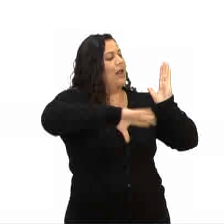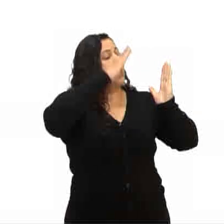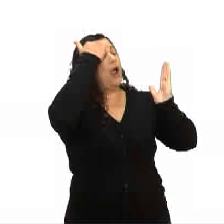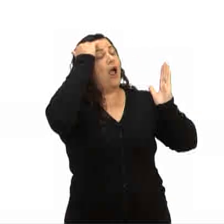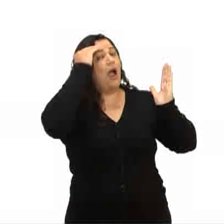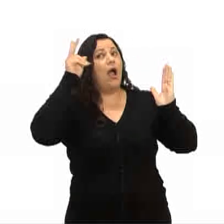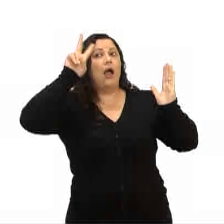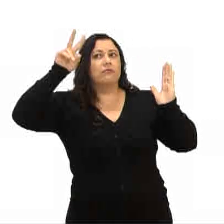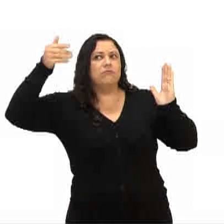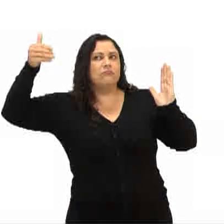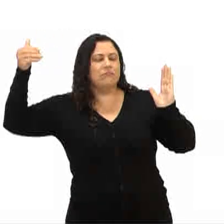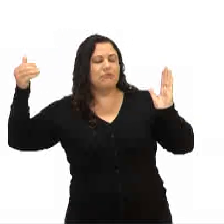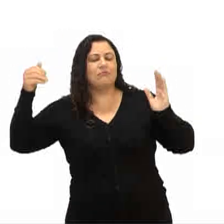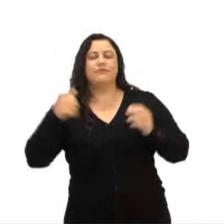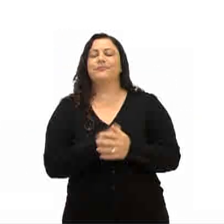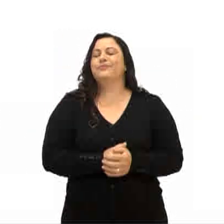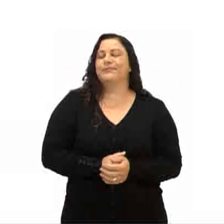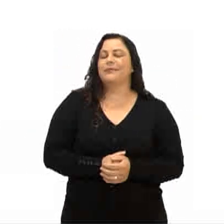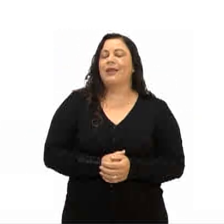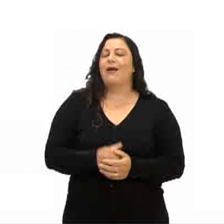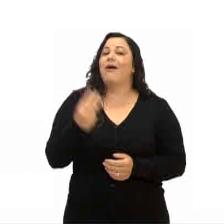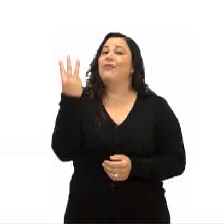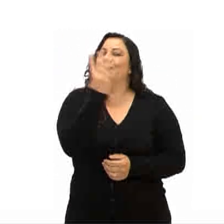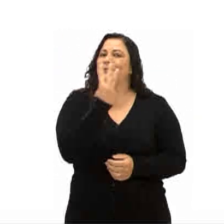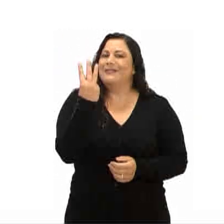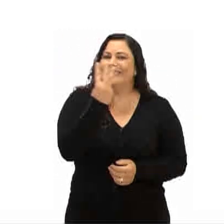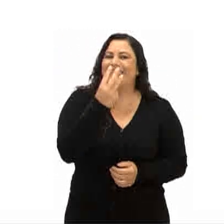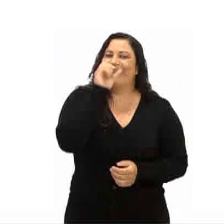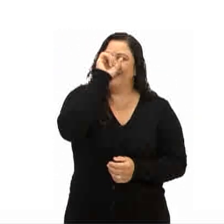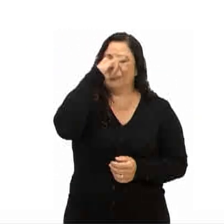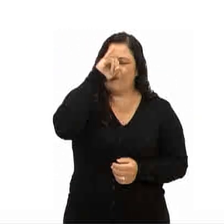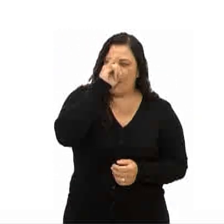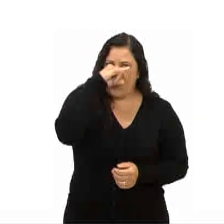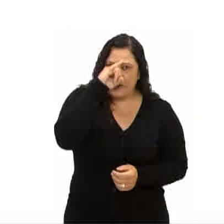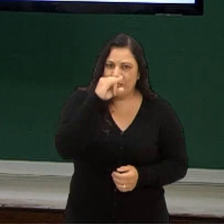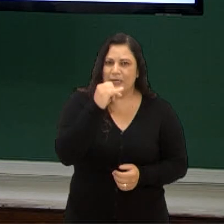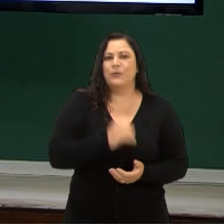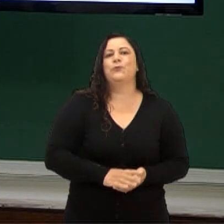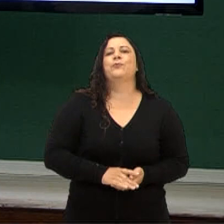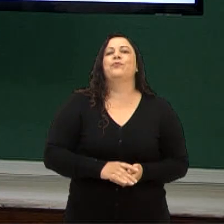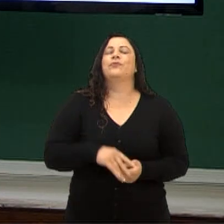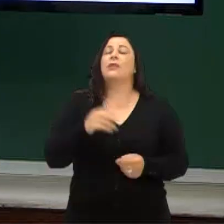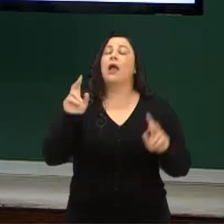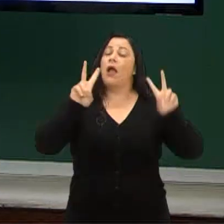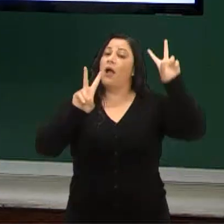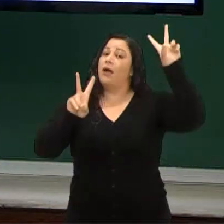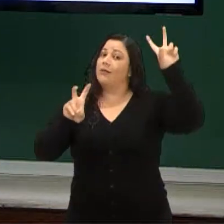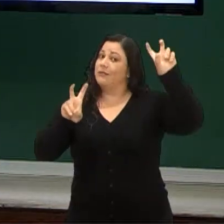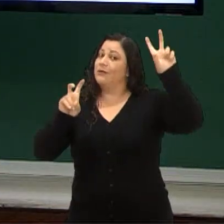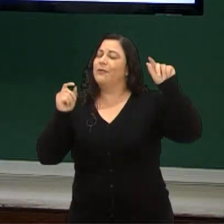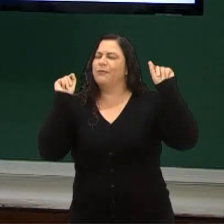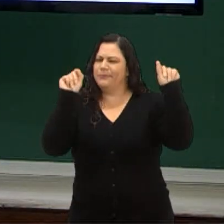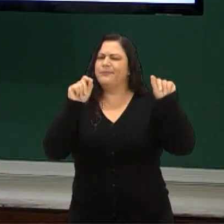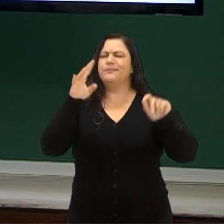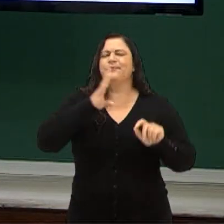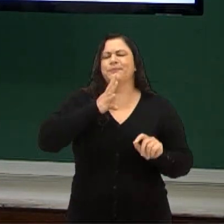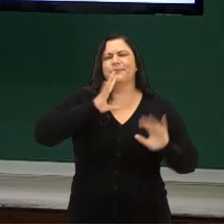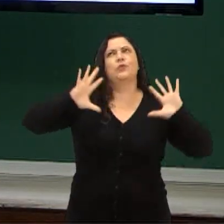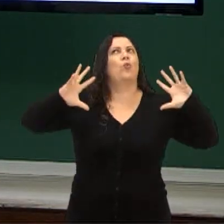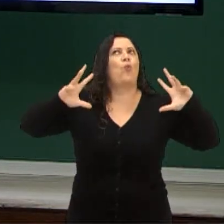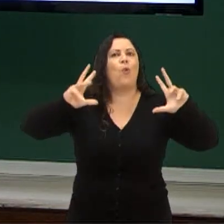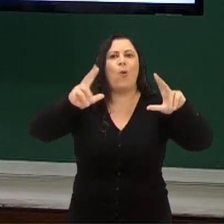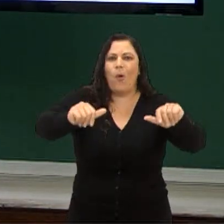história infantil dos Três Porquinhos, todos conhecem, desde a infância, enfim, acho que até uma criança menor conhece os Três